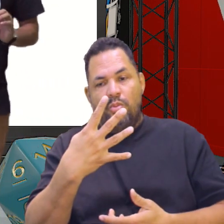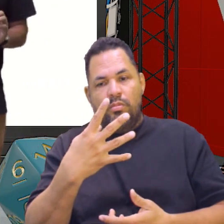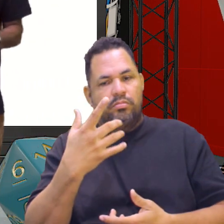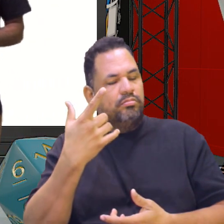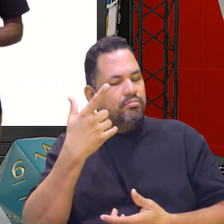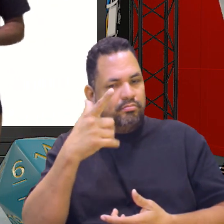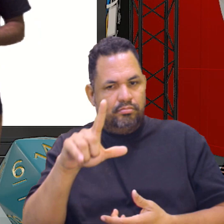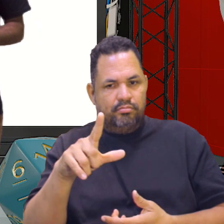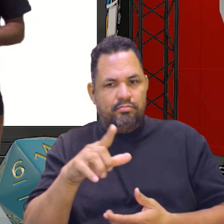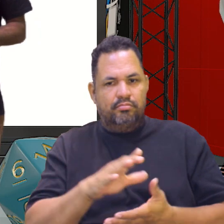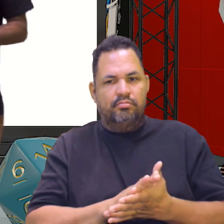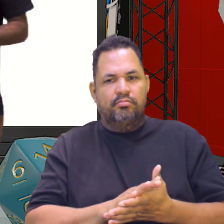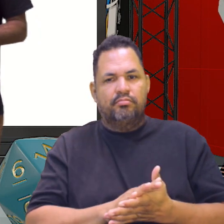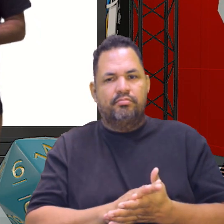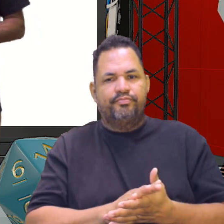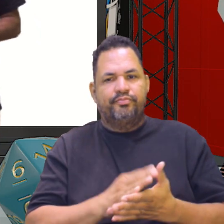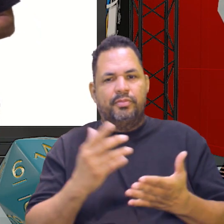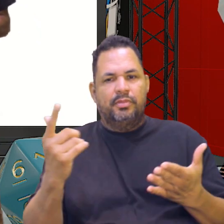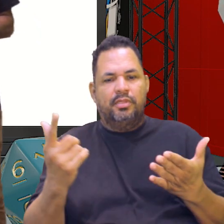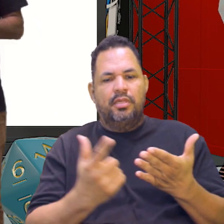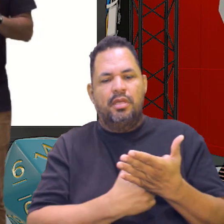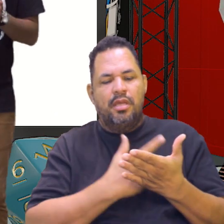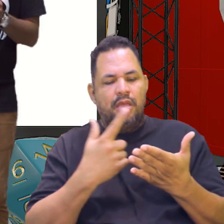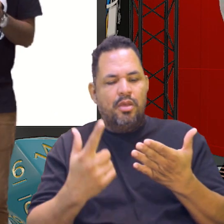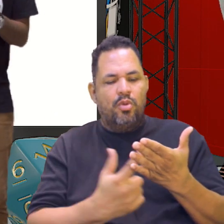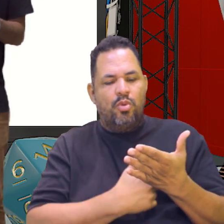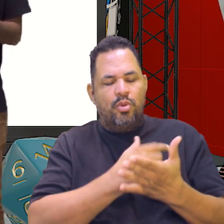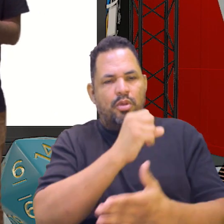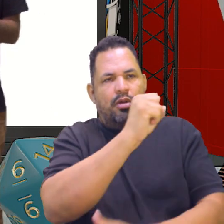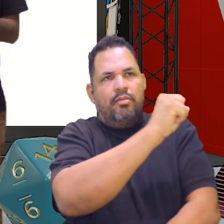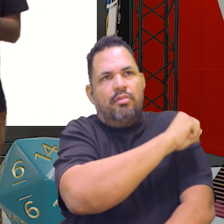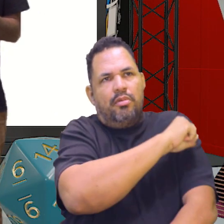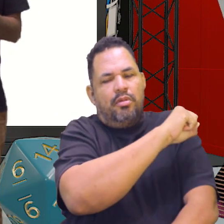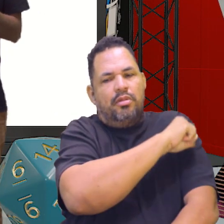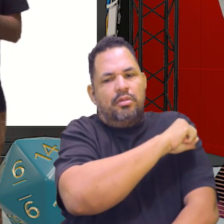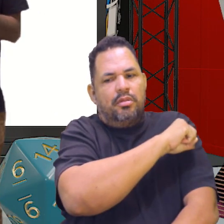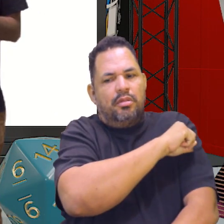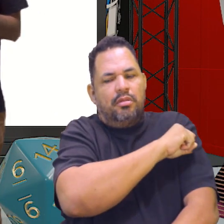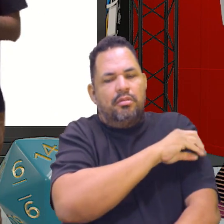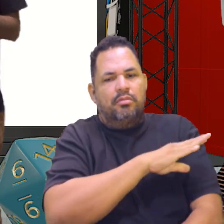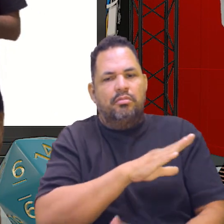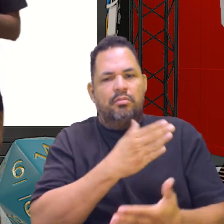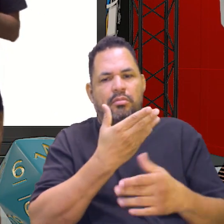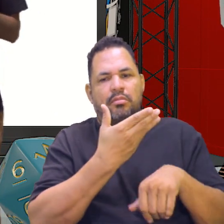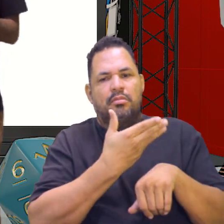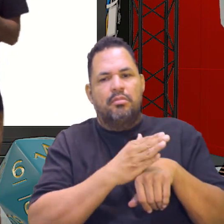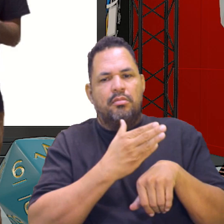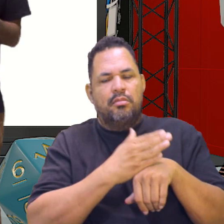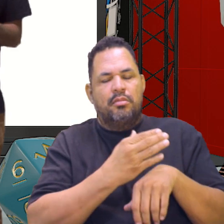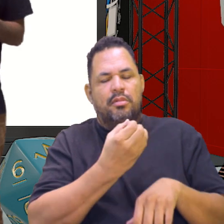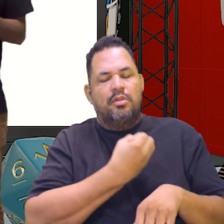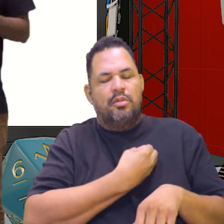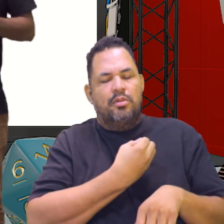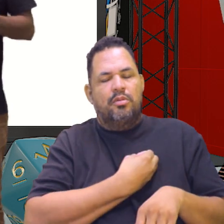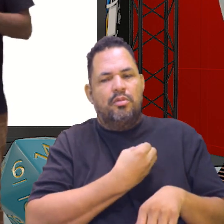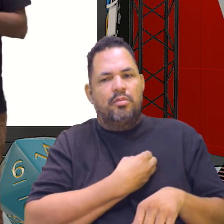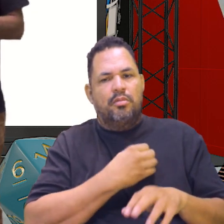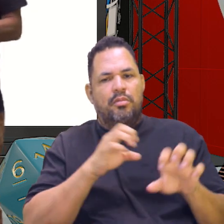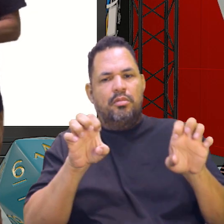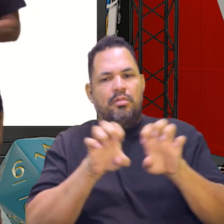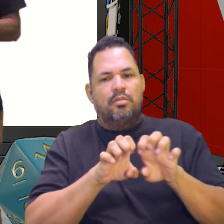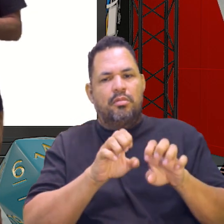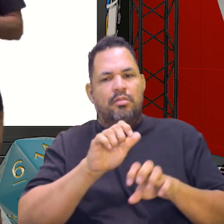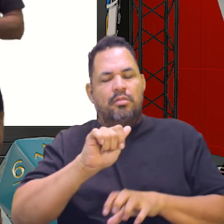deu certo, aí você pega lá um livro do 8º ano, ou vai no Google, coloca lá, exercícios, valor numérico de uma